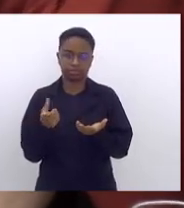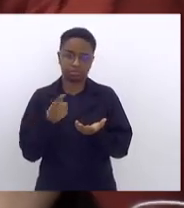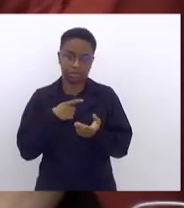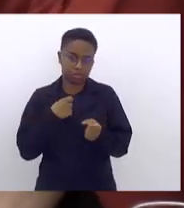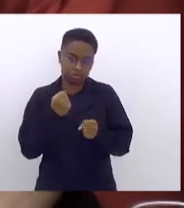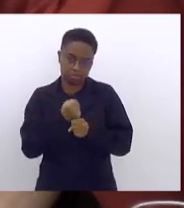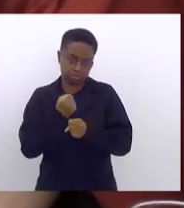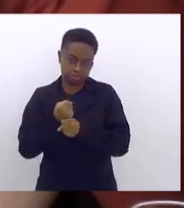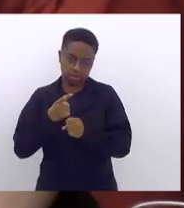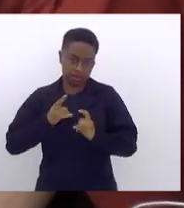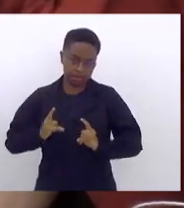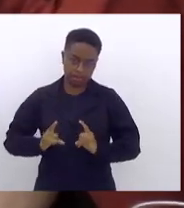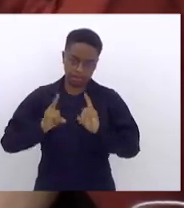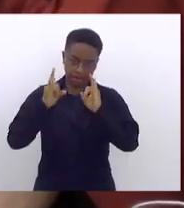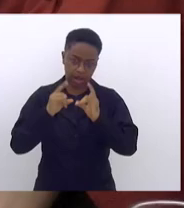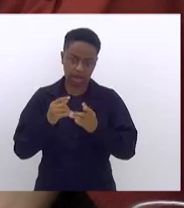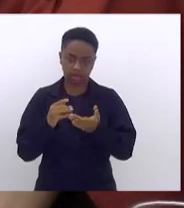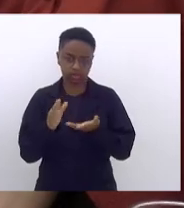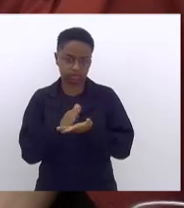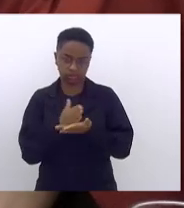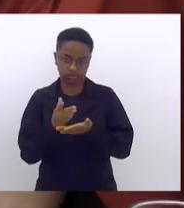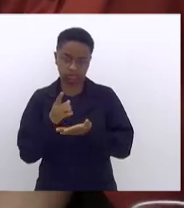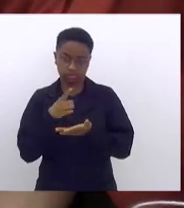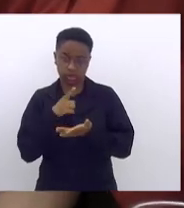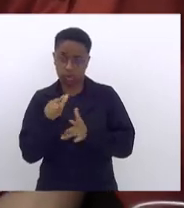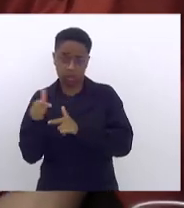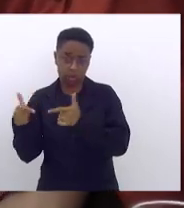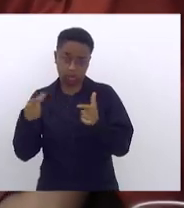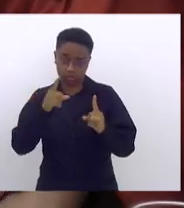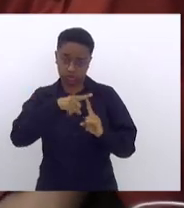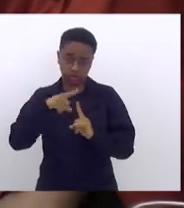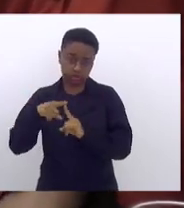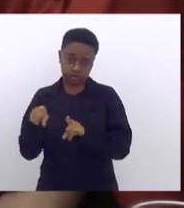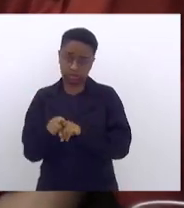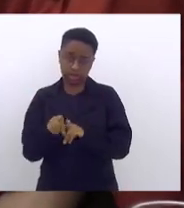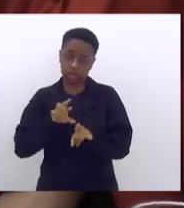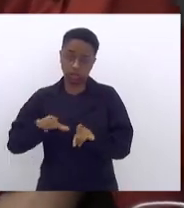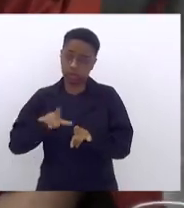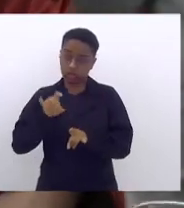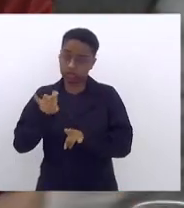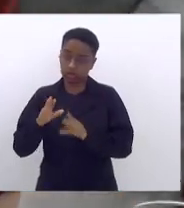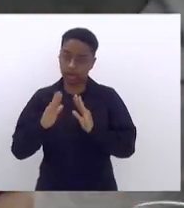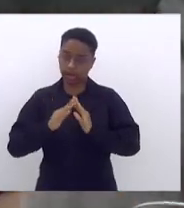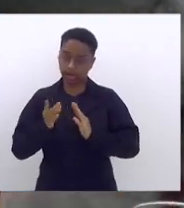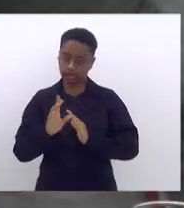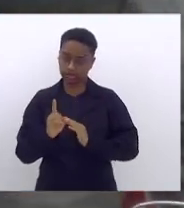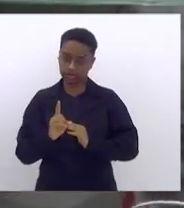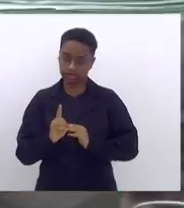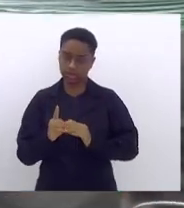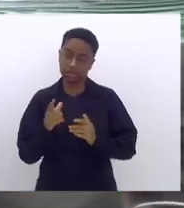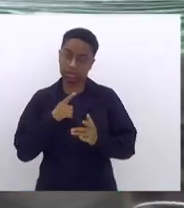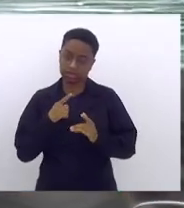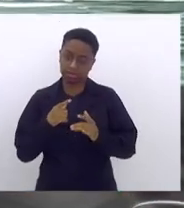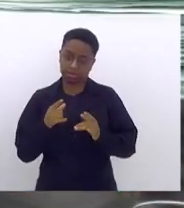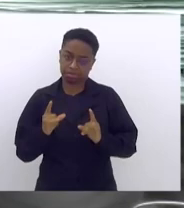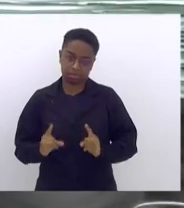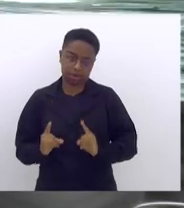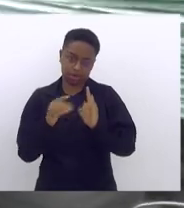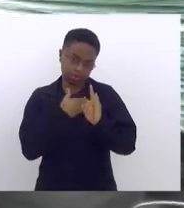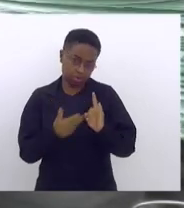construção, prédio, de outras naturezas também, que não são só natureza residencial, prédio público, sei